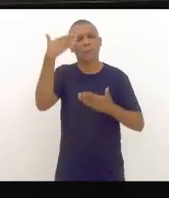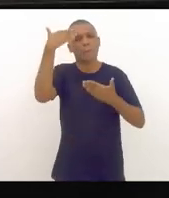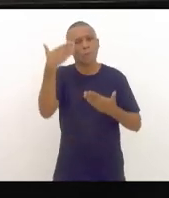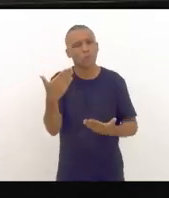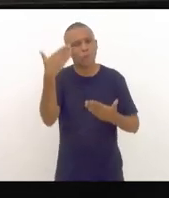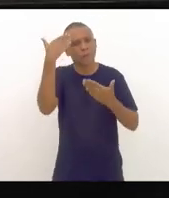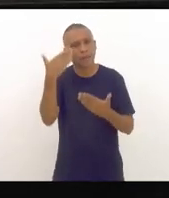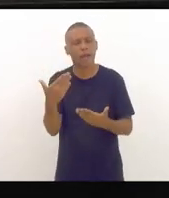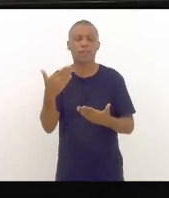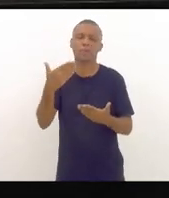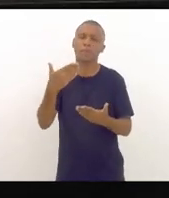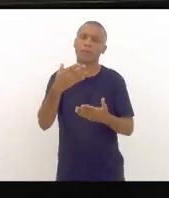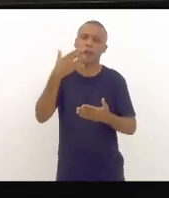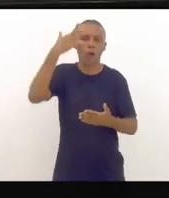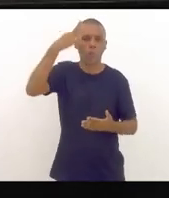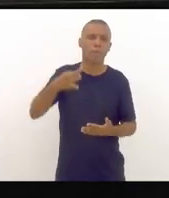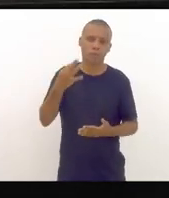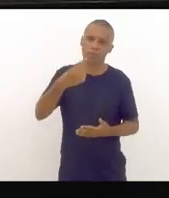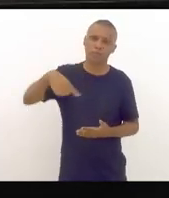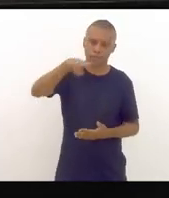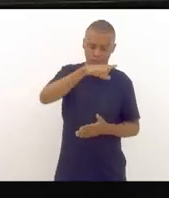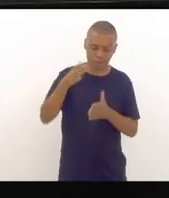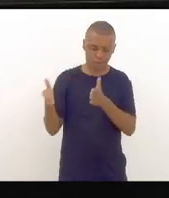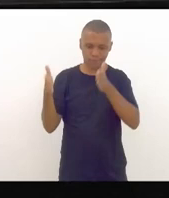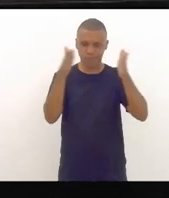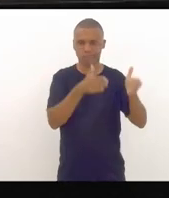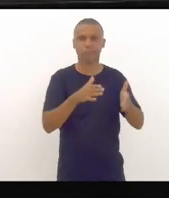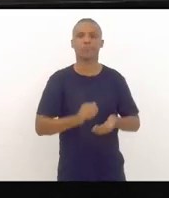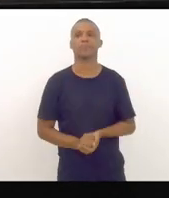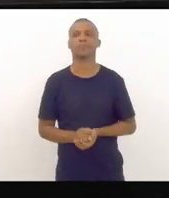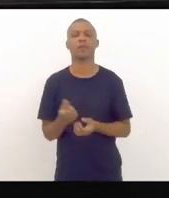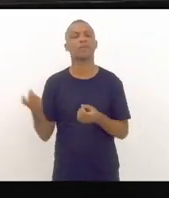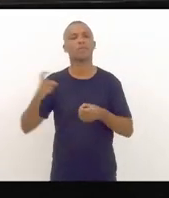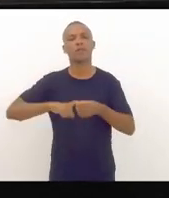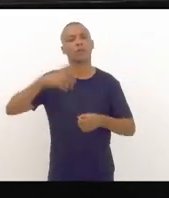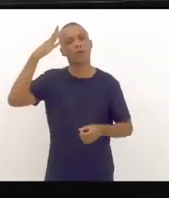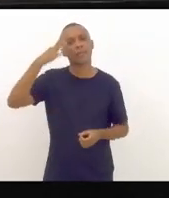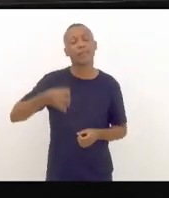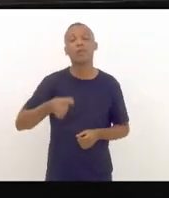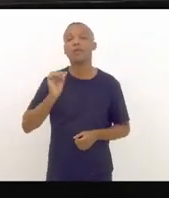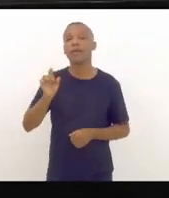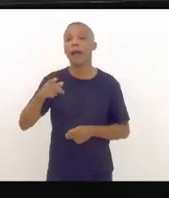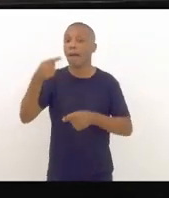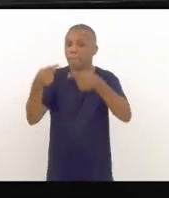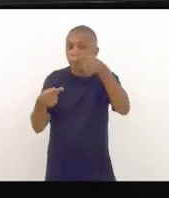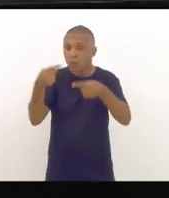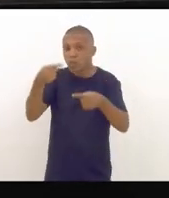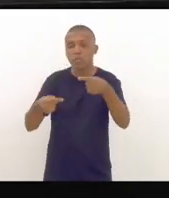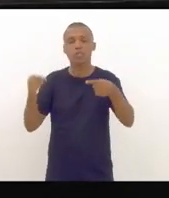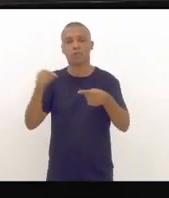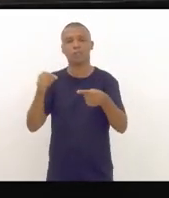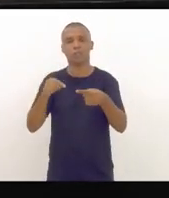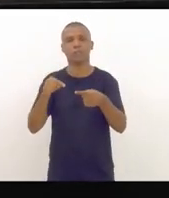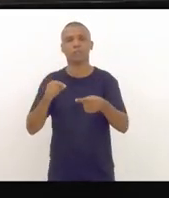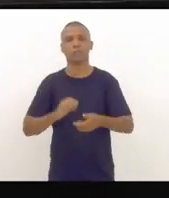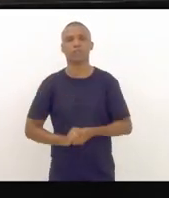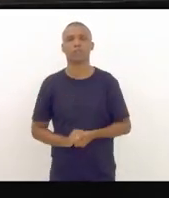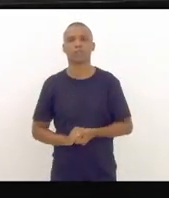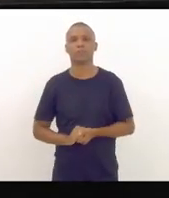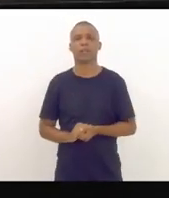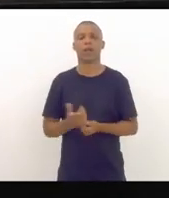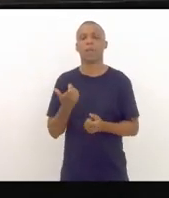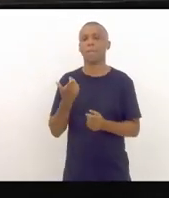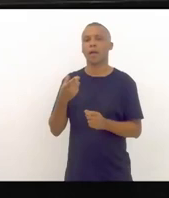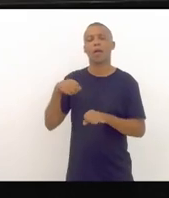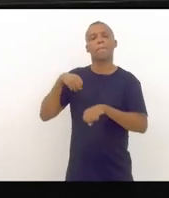pelo entendimento de vocês. E voltando, eu entendo que a política é uma forma direta